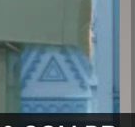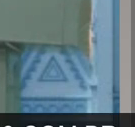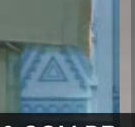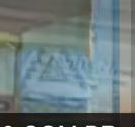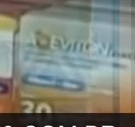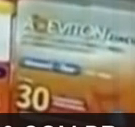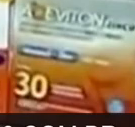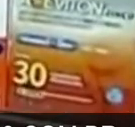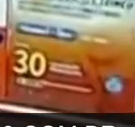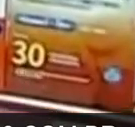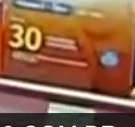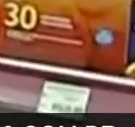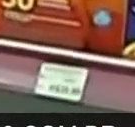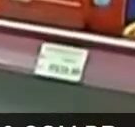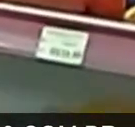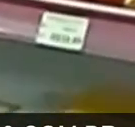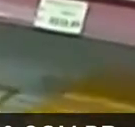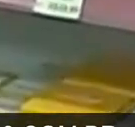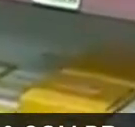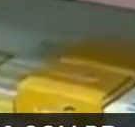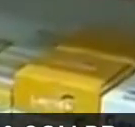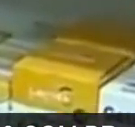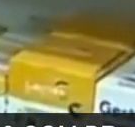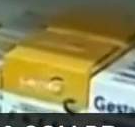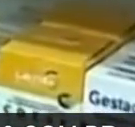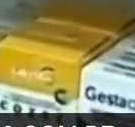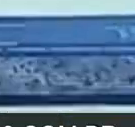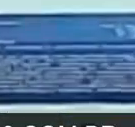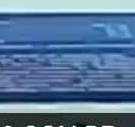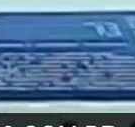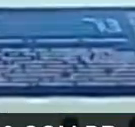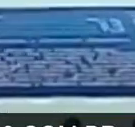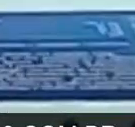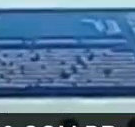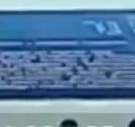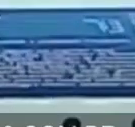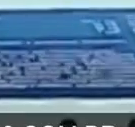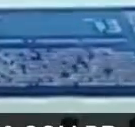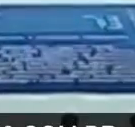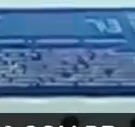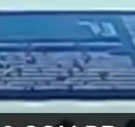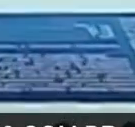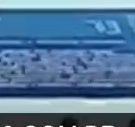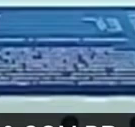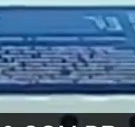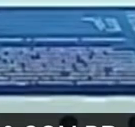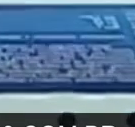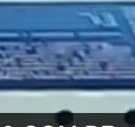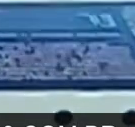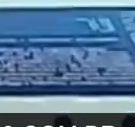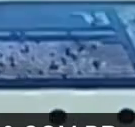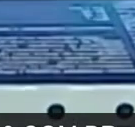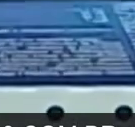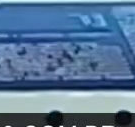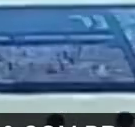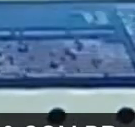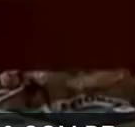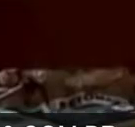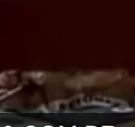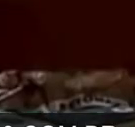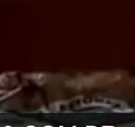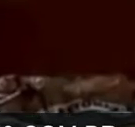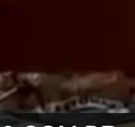regras. Agência Nacional de Vigilância Sanitária, a Anvisa, decidiu transformar em permanente o serviço de entrega de